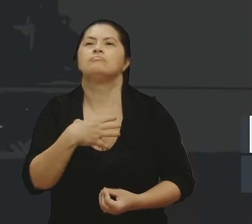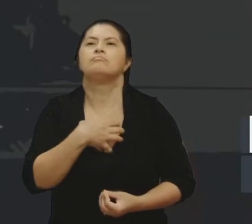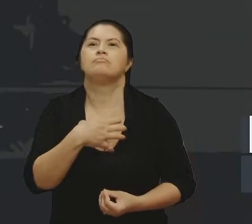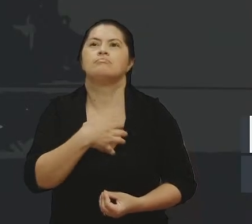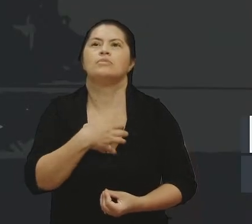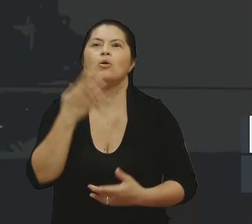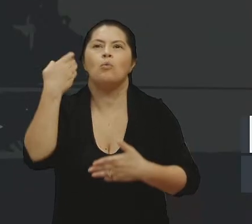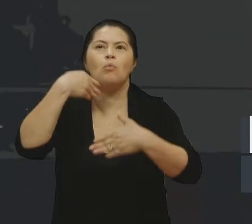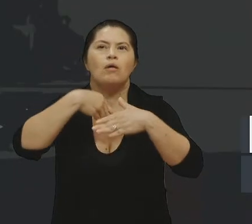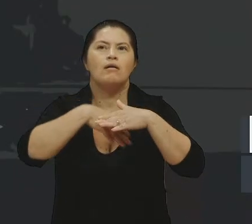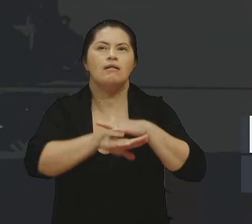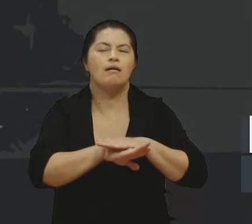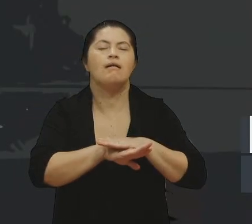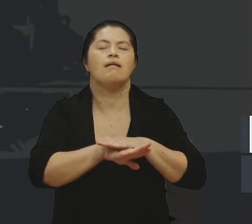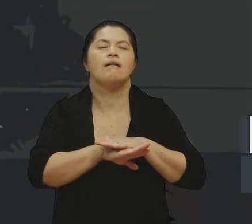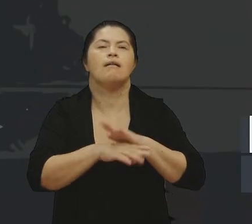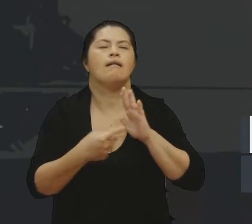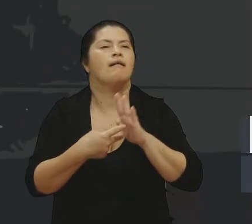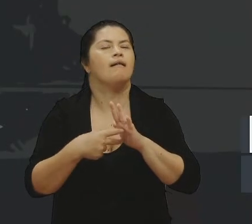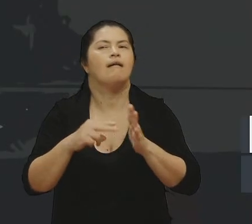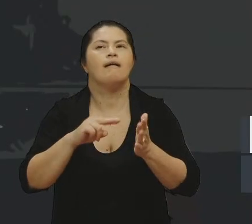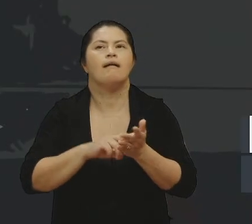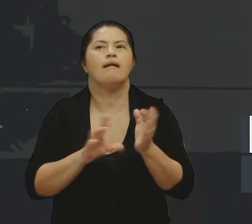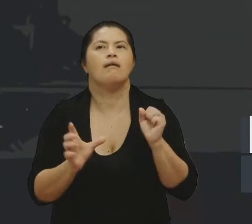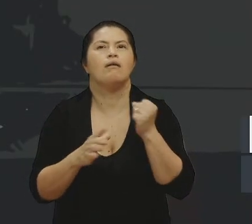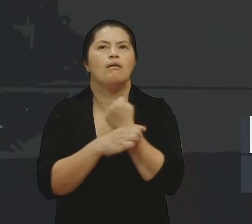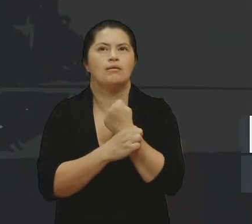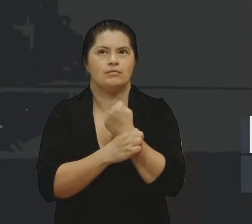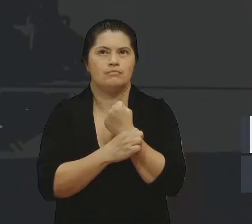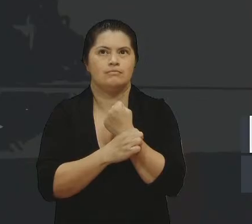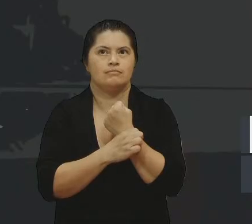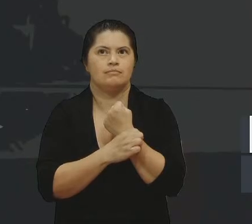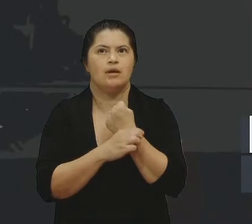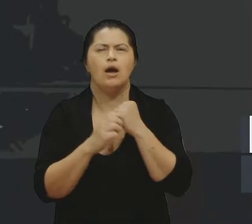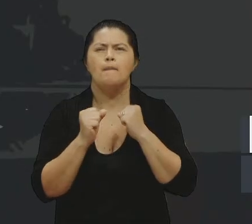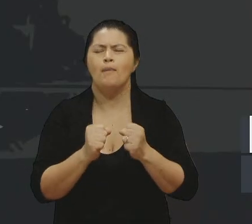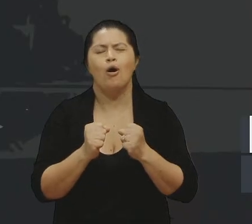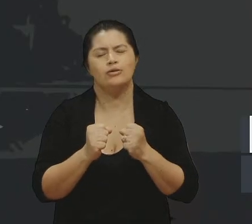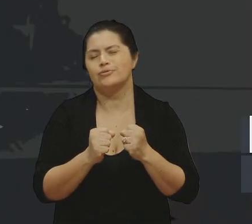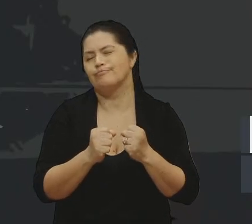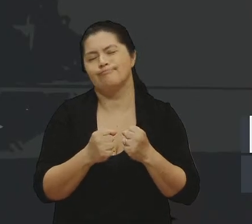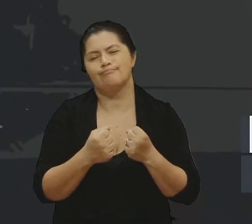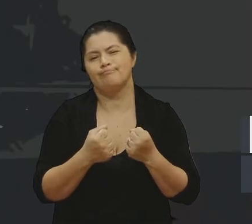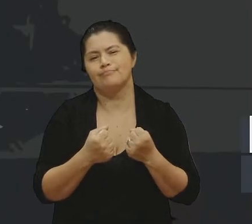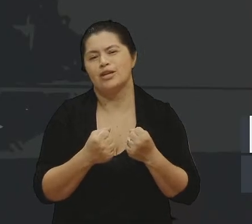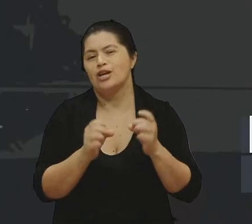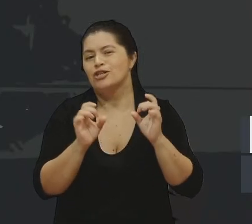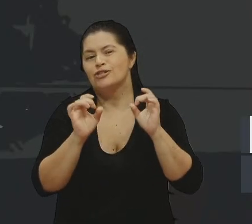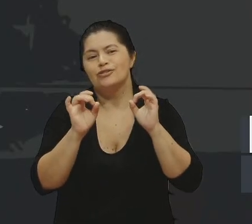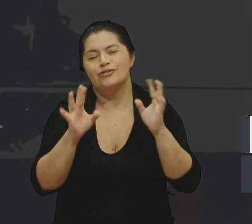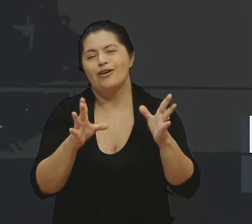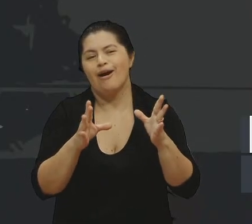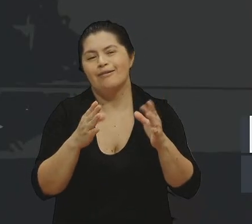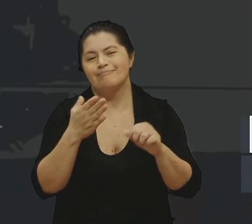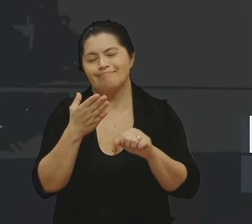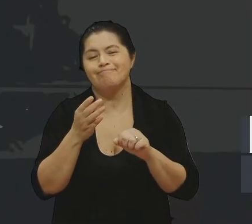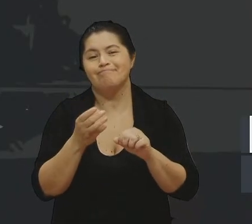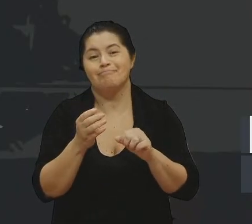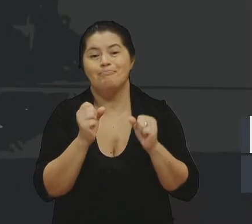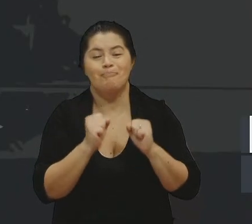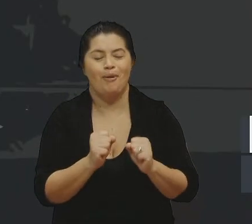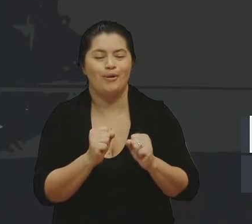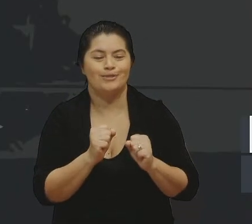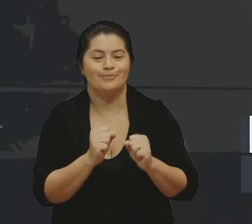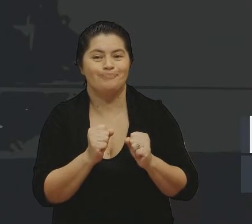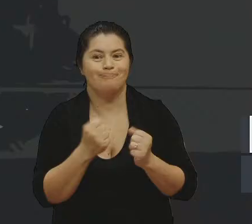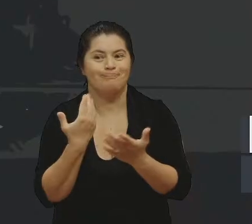o discernimento o protegerá. Eu poderia fazer uma aula aqui de um dia inteiro só sobre esses 2 blocos para vocês. Pensando que a